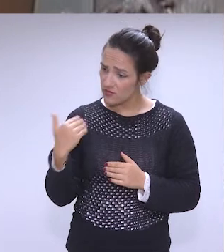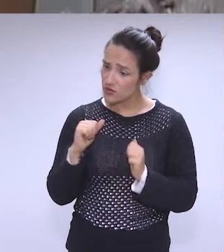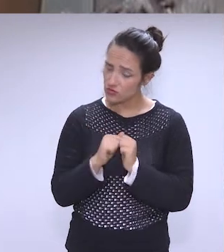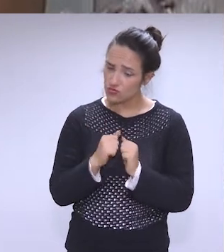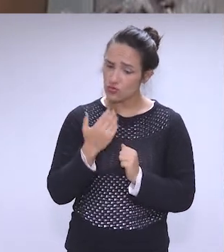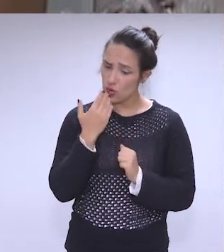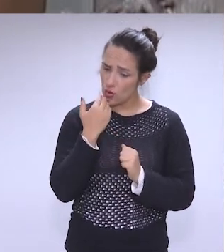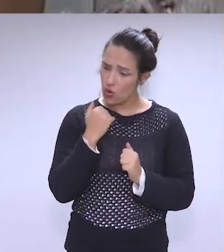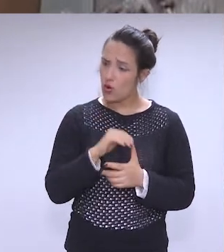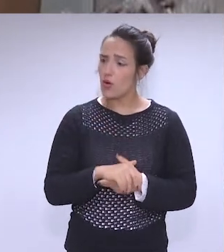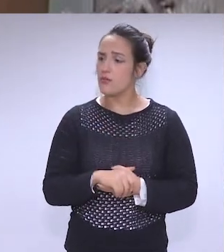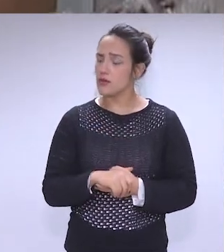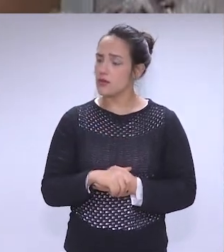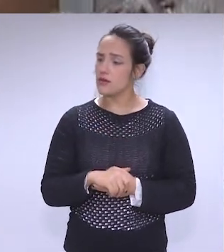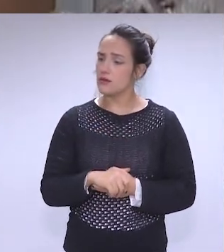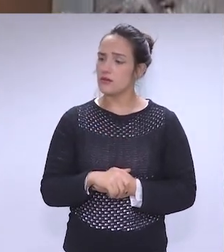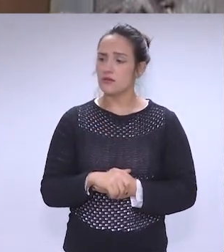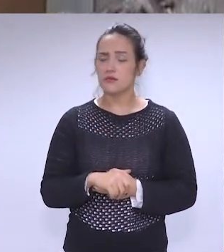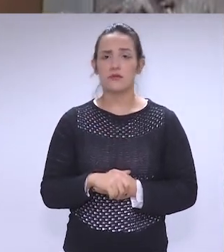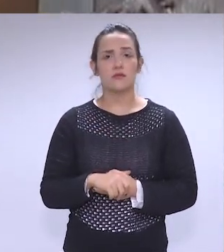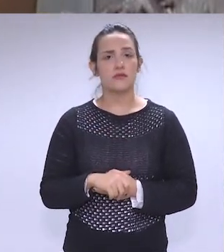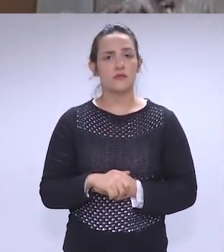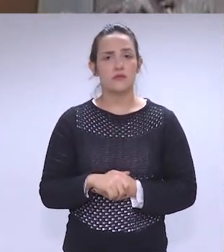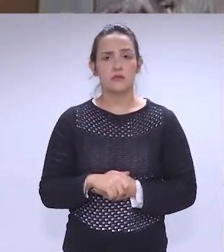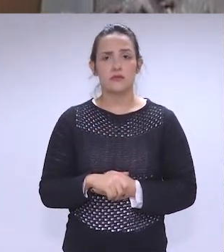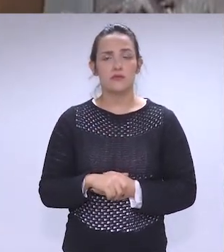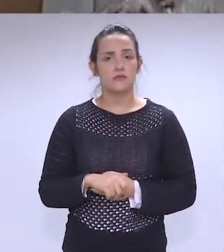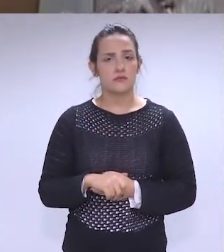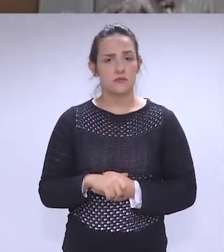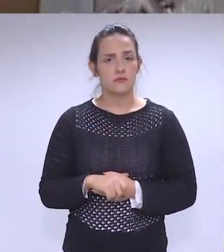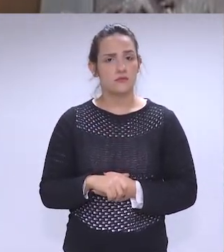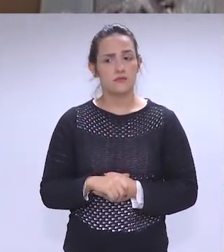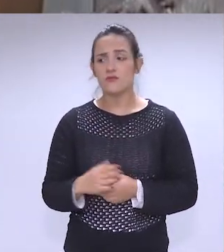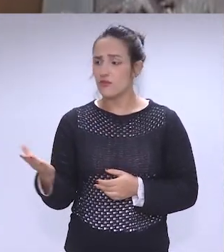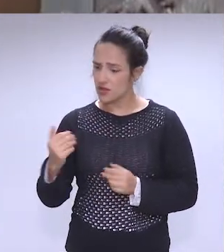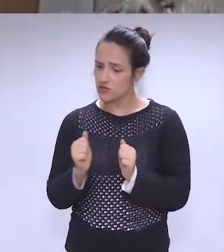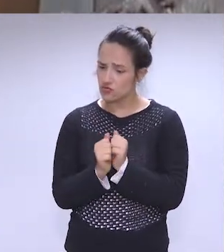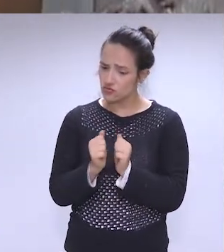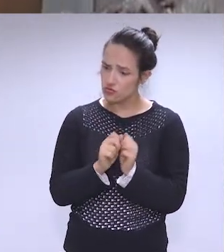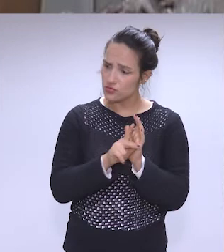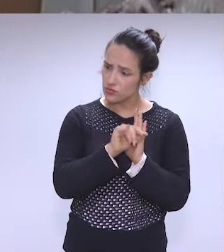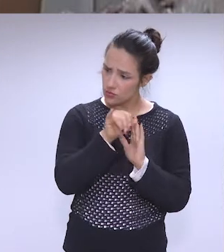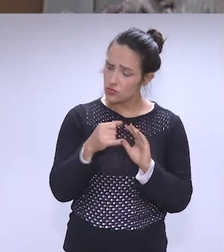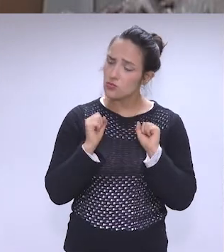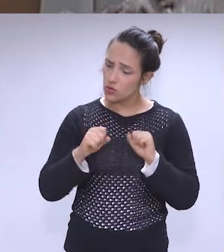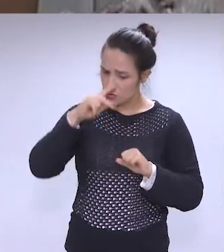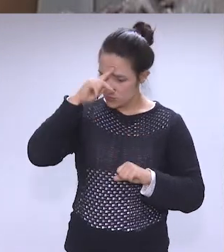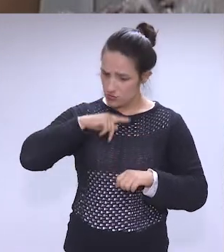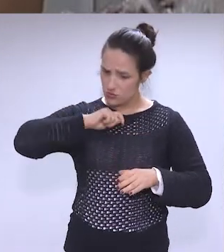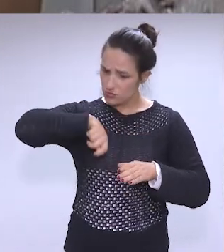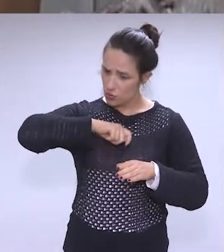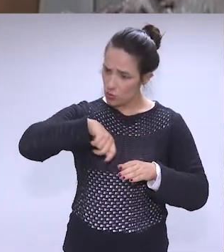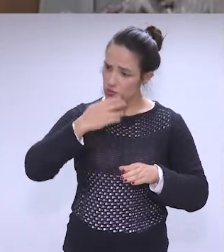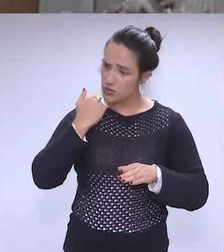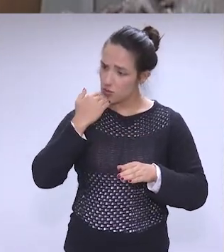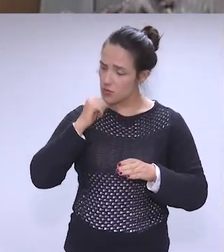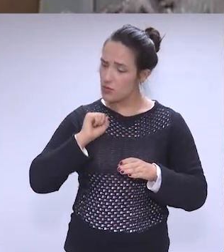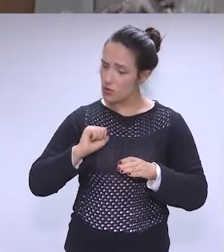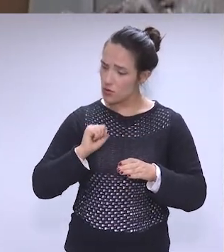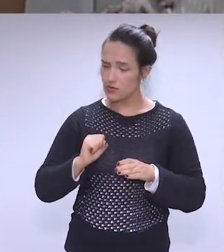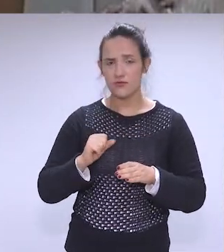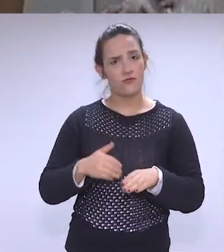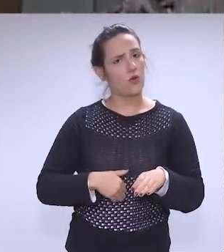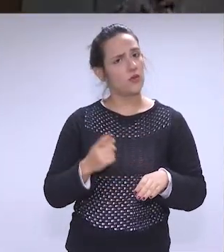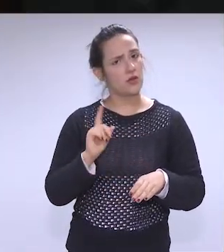pouco antes, e almoçar num restaurante próximo, ou vir aqui para o projeto, preparar a sua comida, mas ela não vai precisar